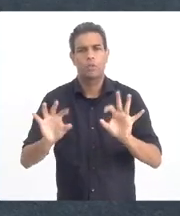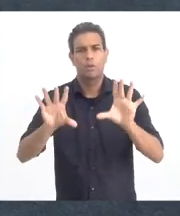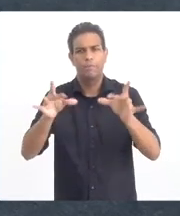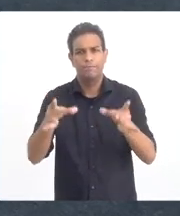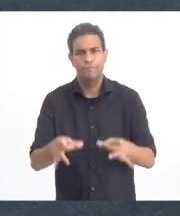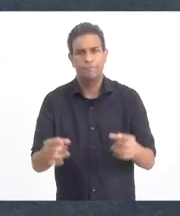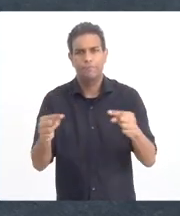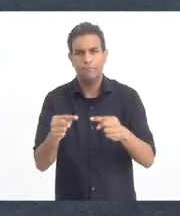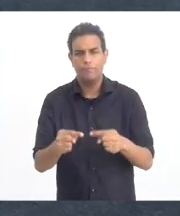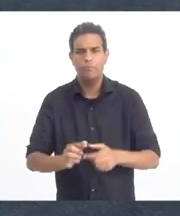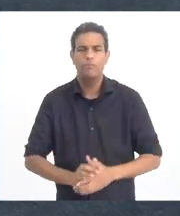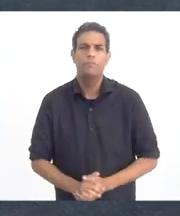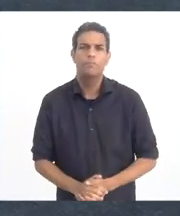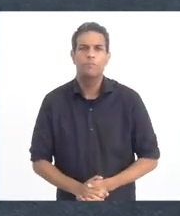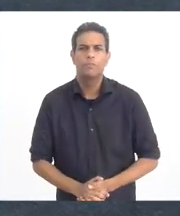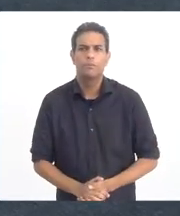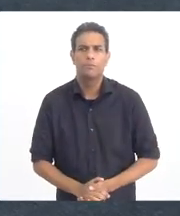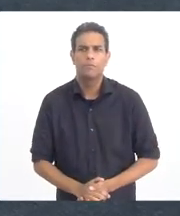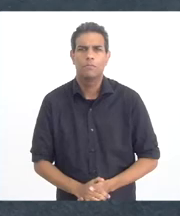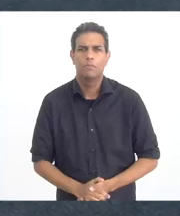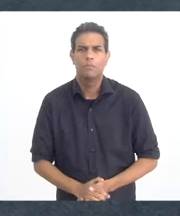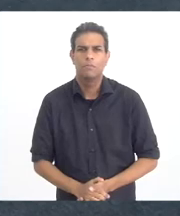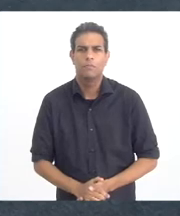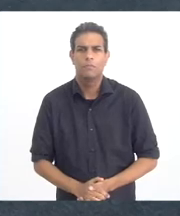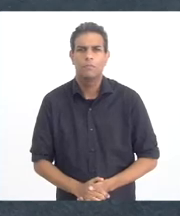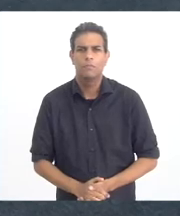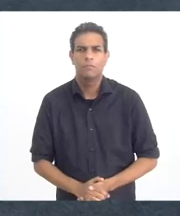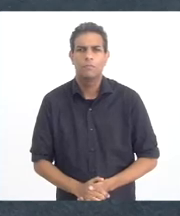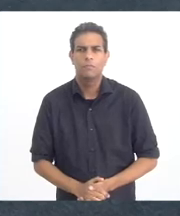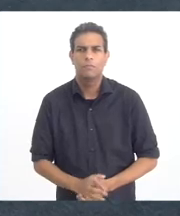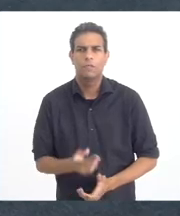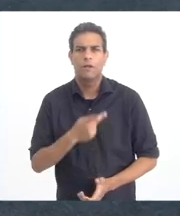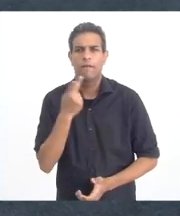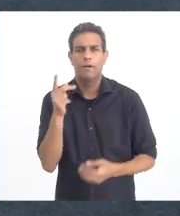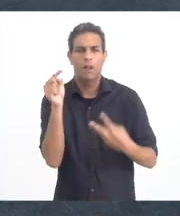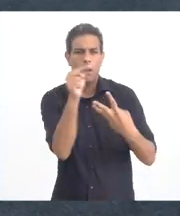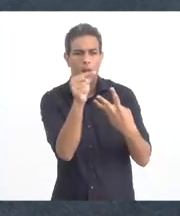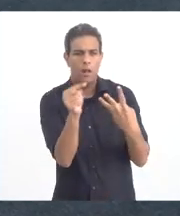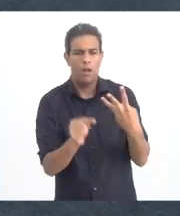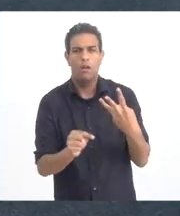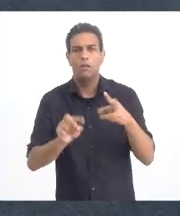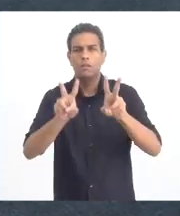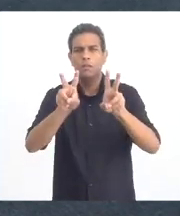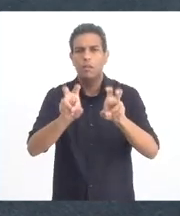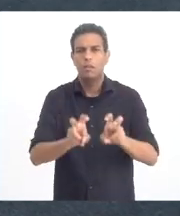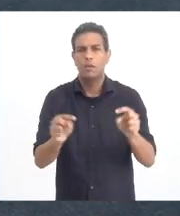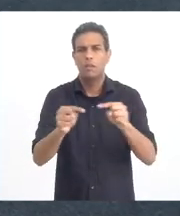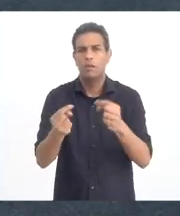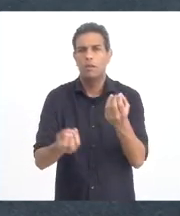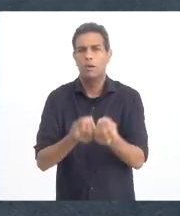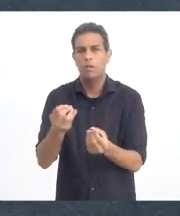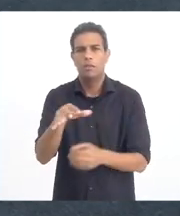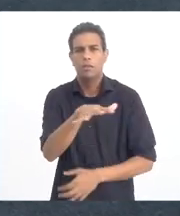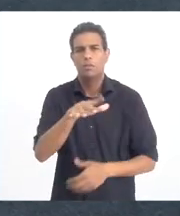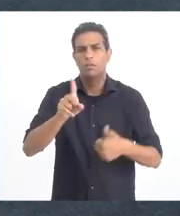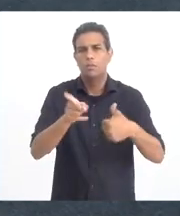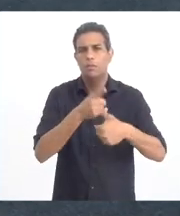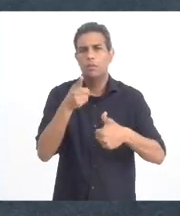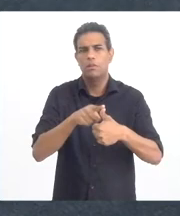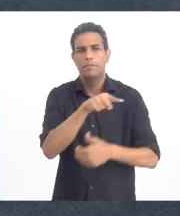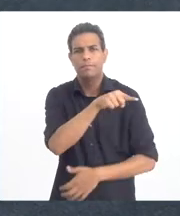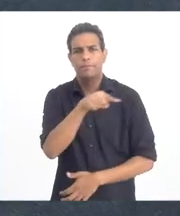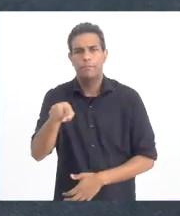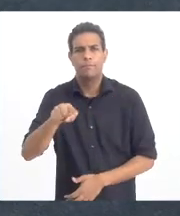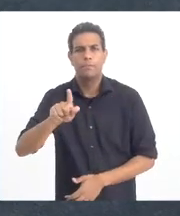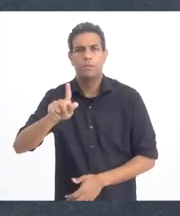detalhes, e vou falar sobre três temas, tentar falar sobre três temas aqui. O primeiro deles vai ser a